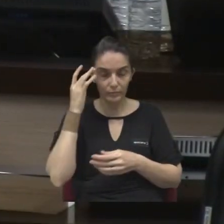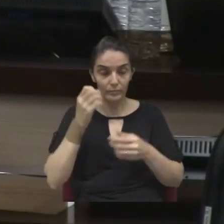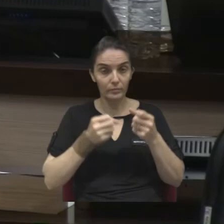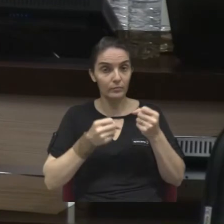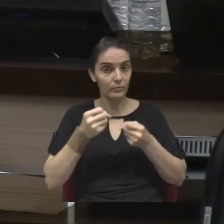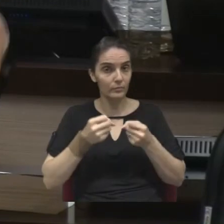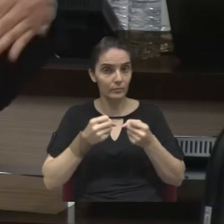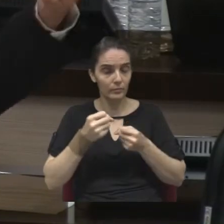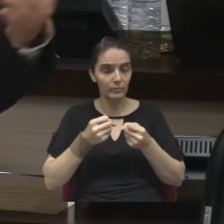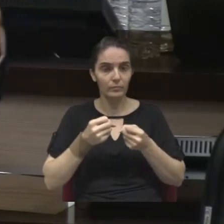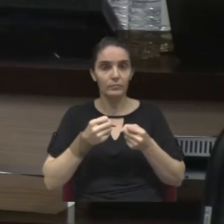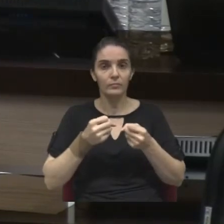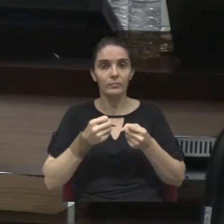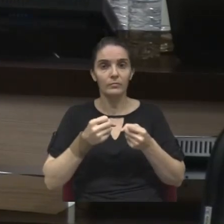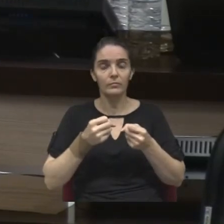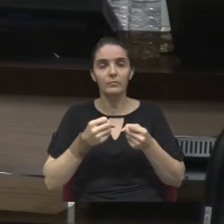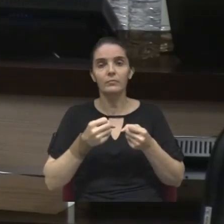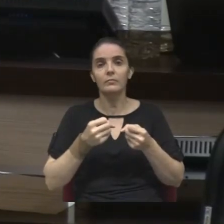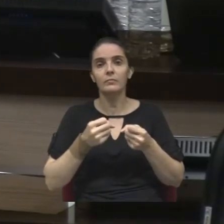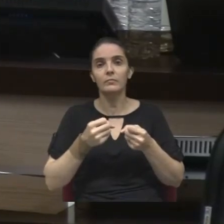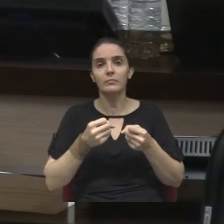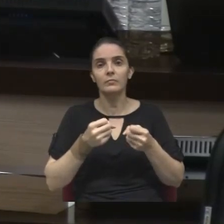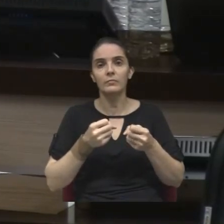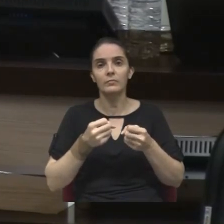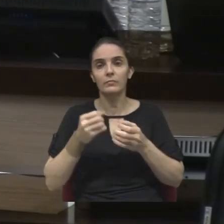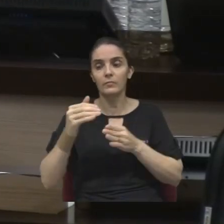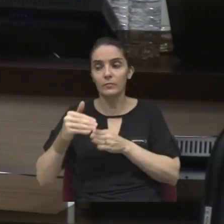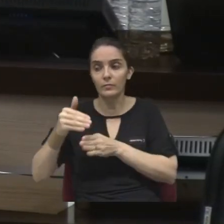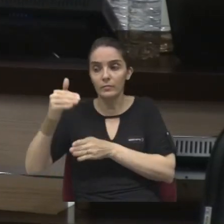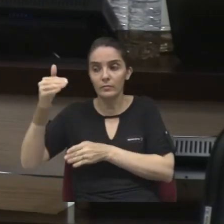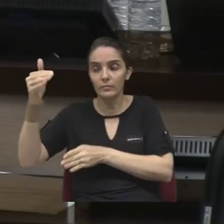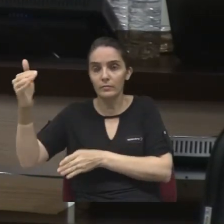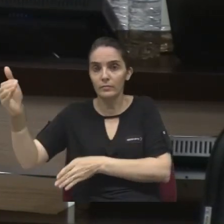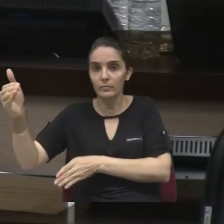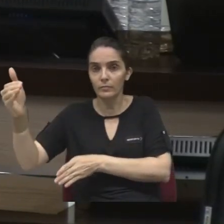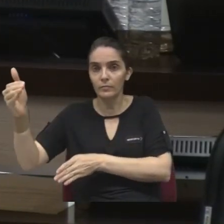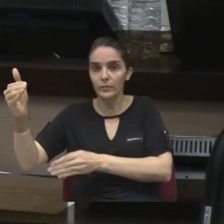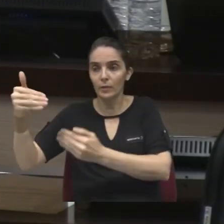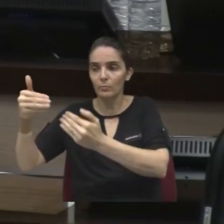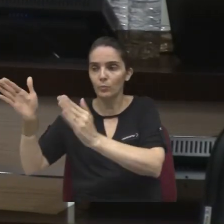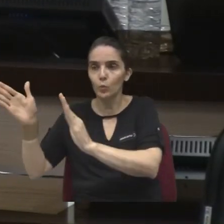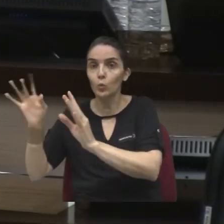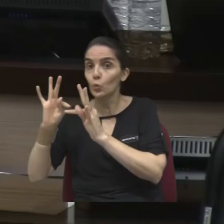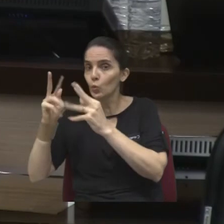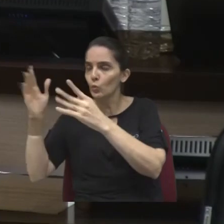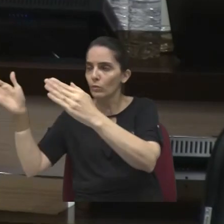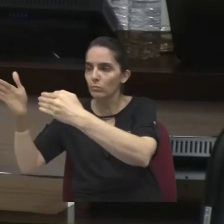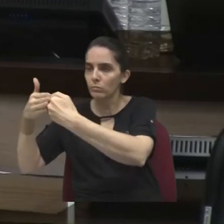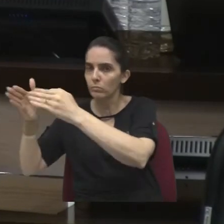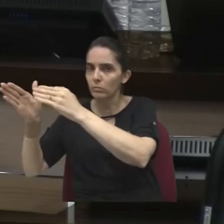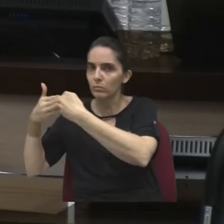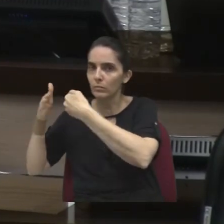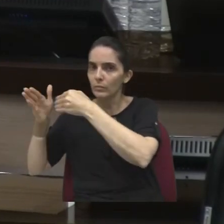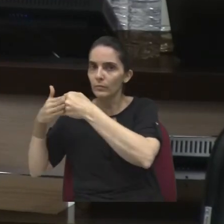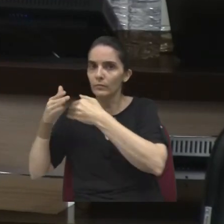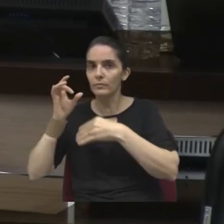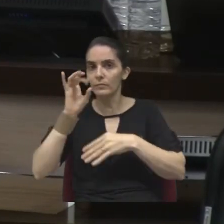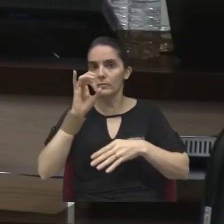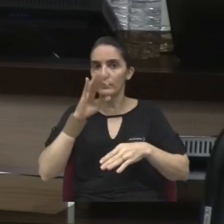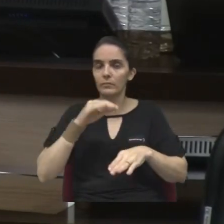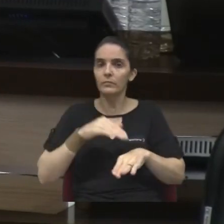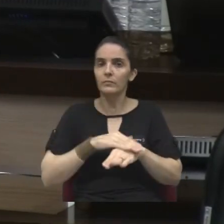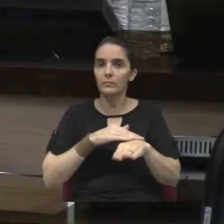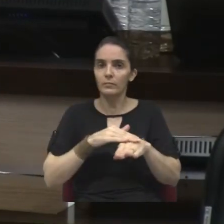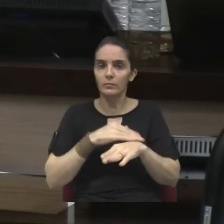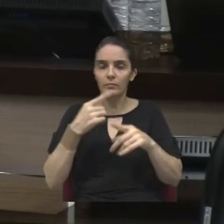e vai para o lado de cima, os portões estão todos fechados. Eu só quero comentar isso porque é um requerimento que eu também já